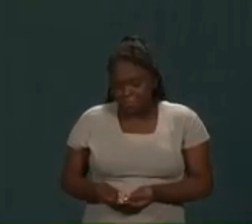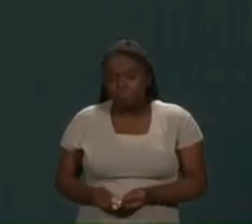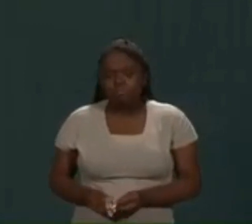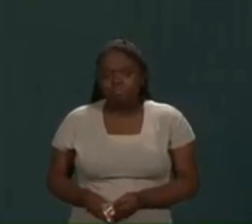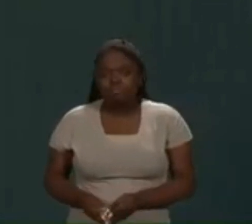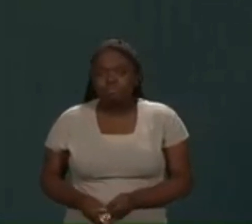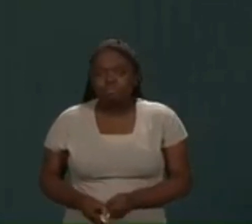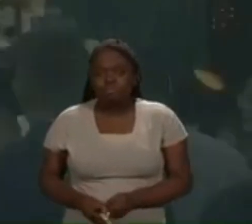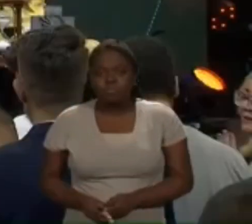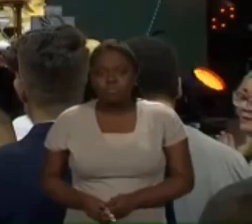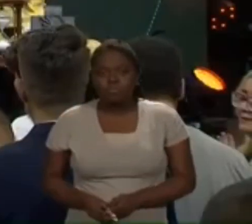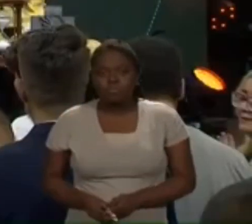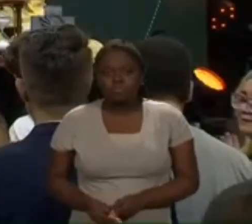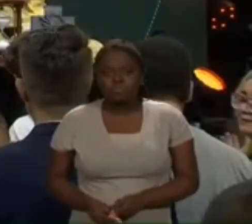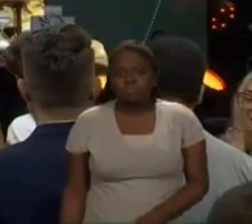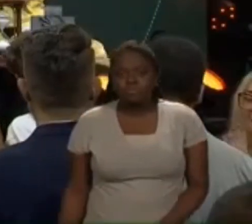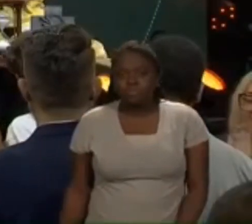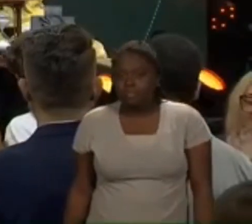Calma.